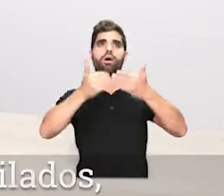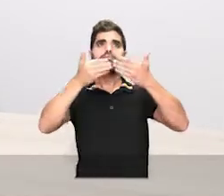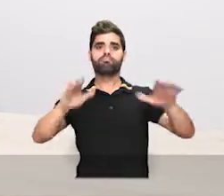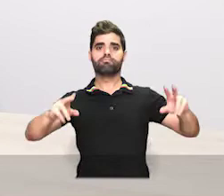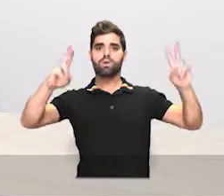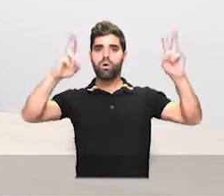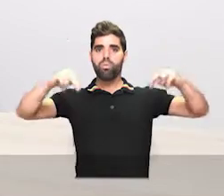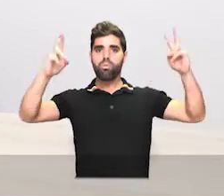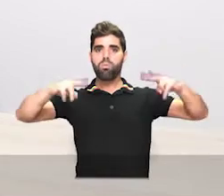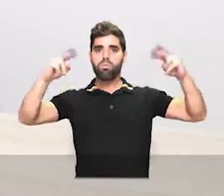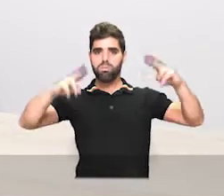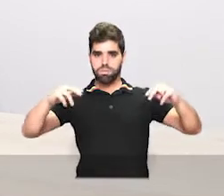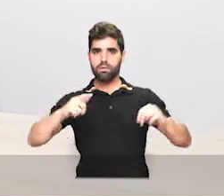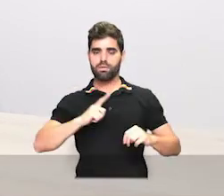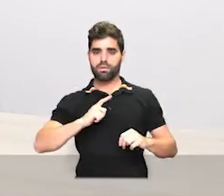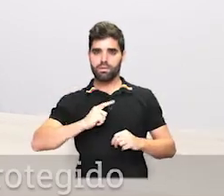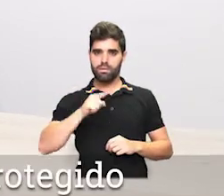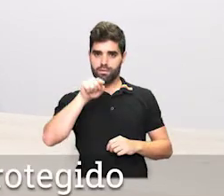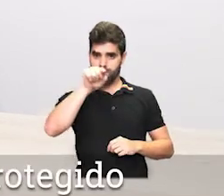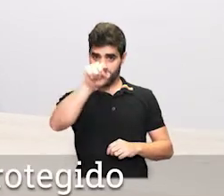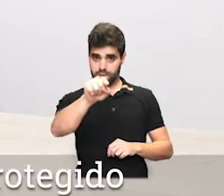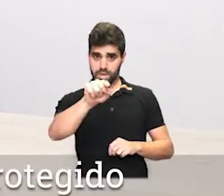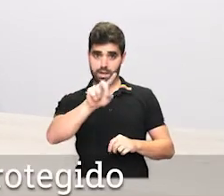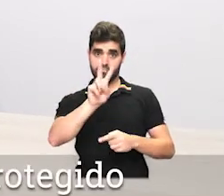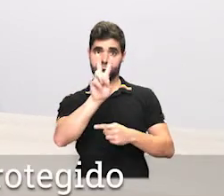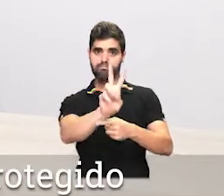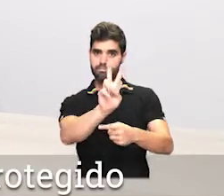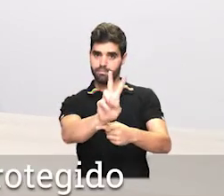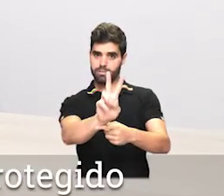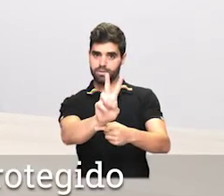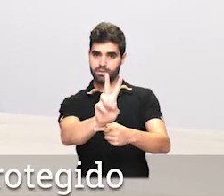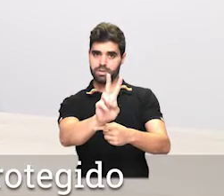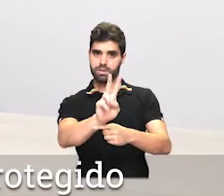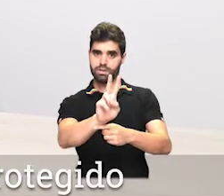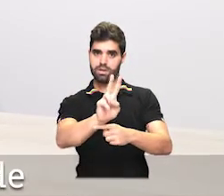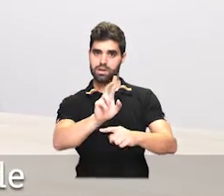ventilados, ambientes onde circula um ar. Então, dessa forma, você estará